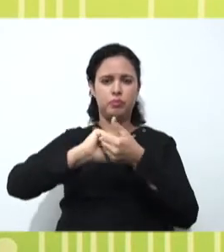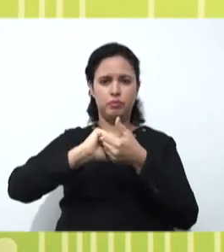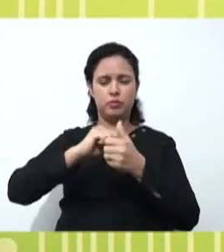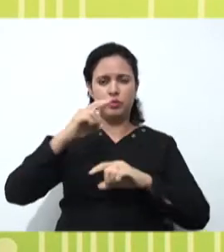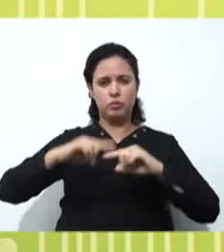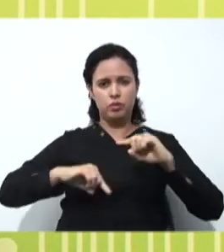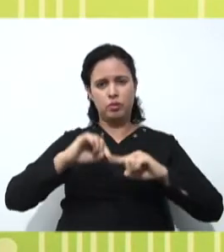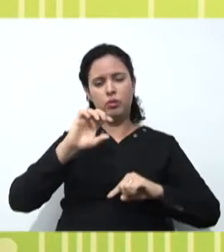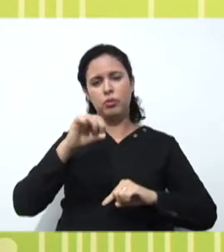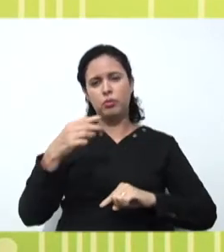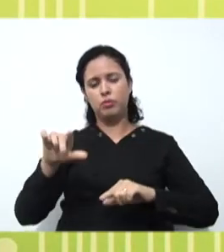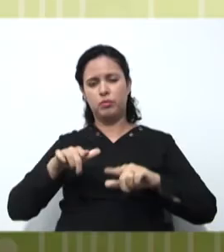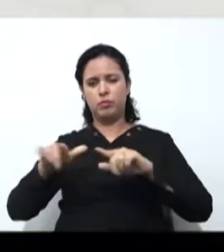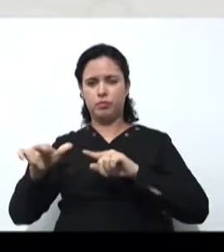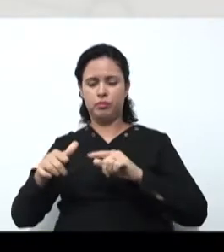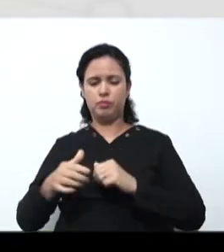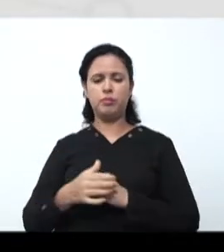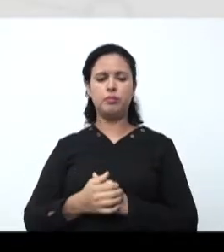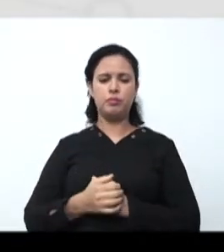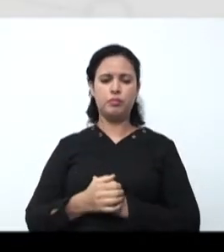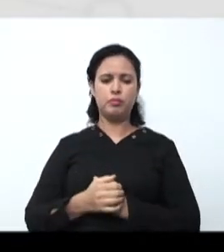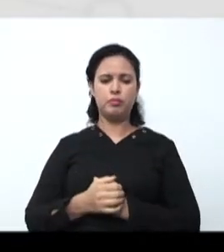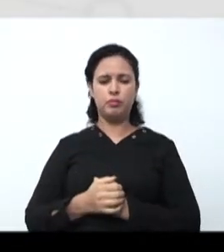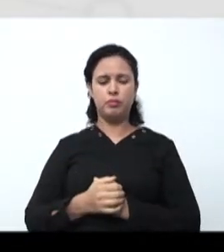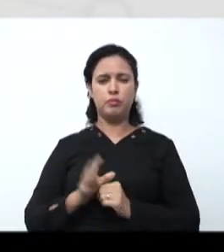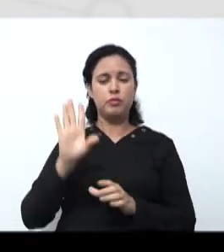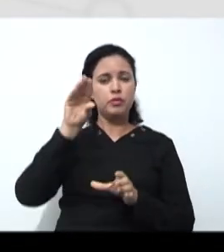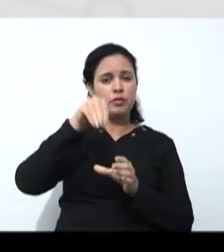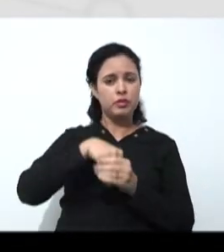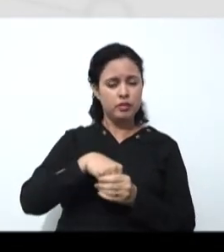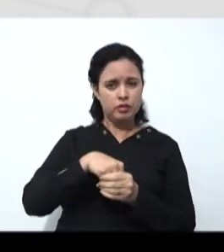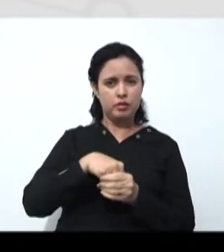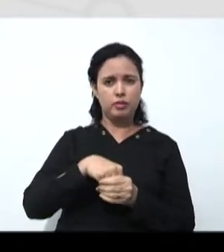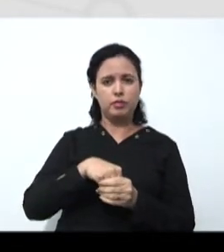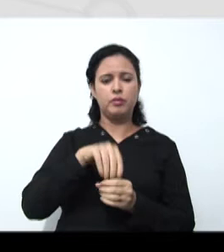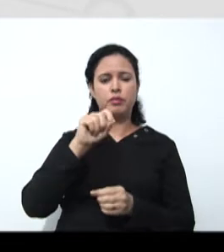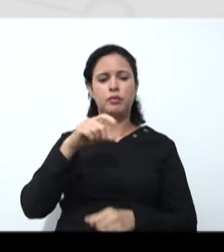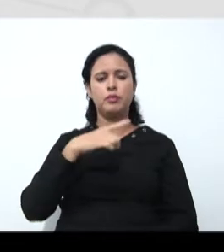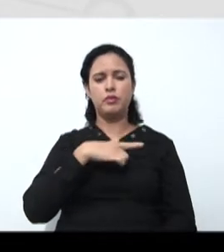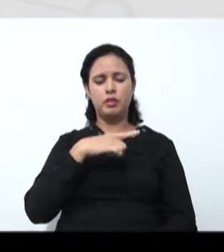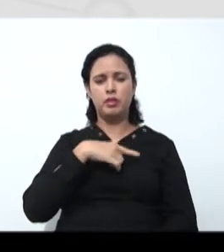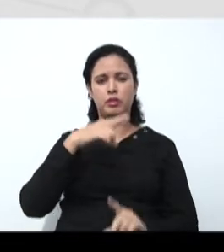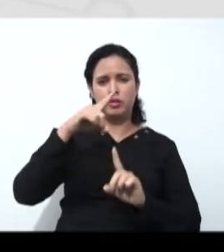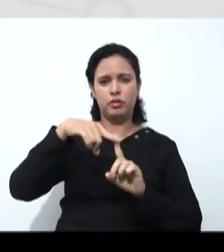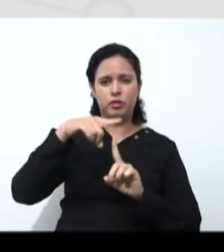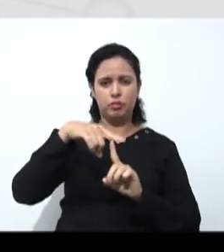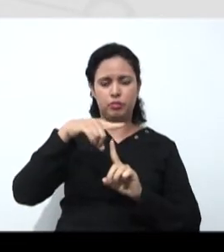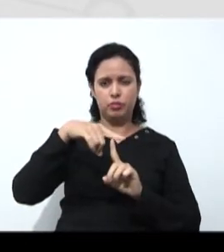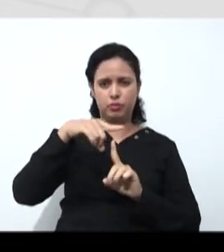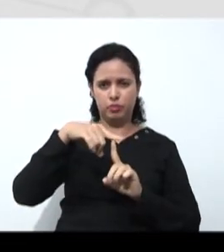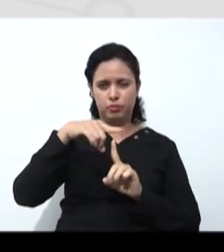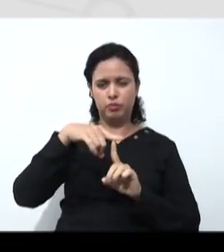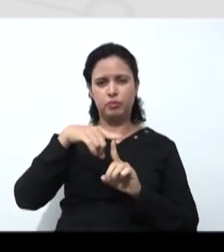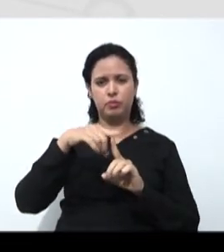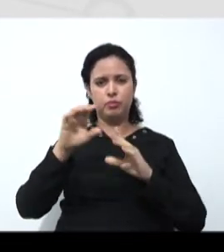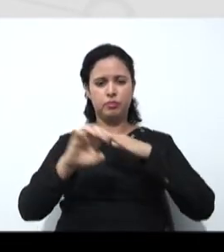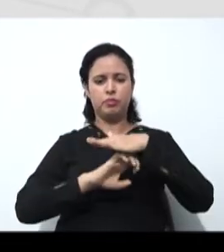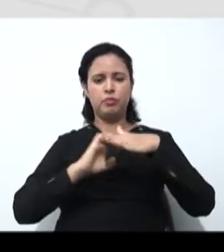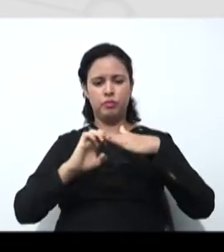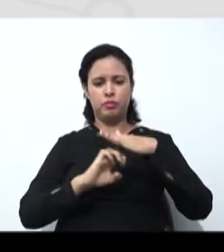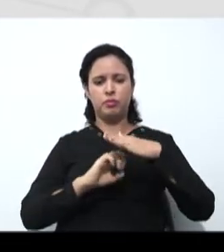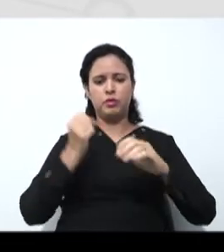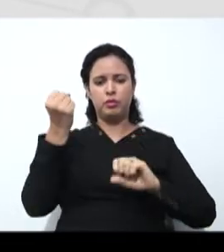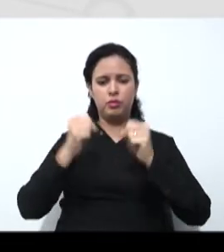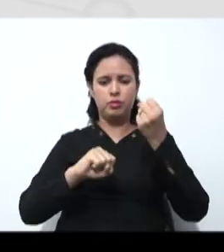serviço. E aí, dentro da ideia de empresas, a gente tem esses tipos de empresas. São 5: indústria,